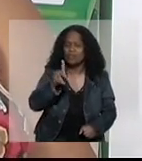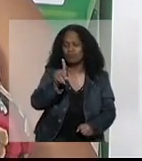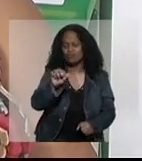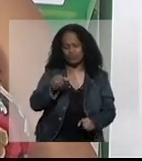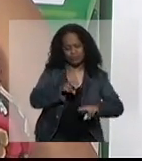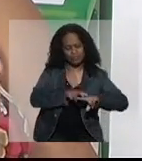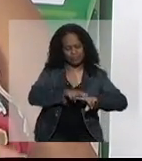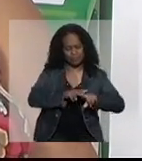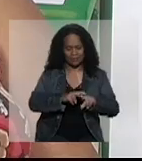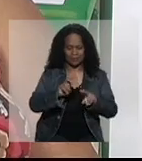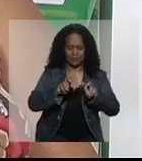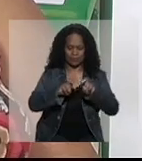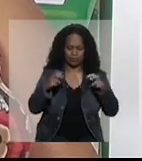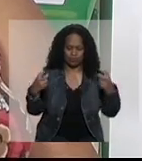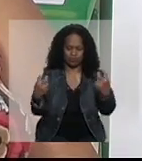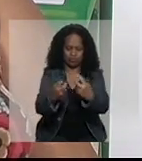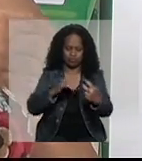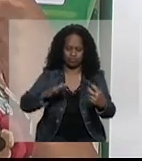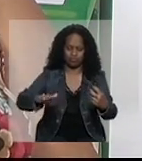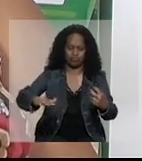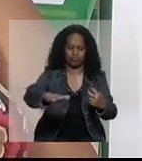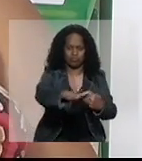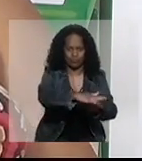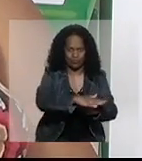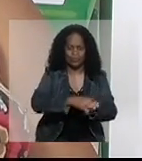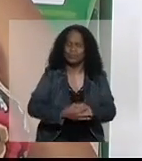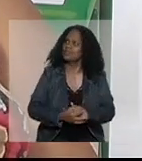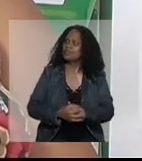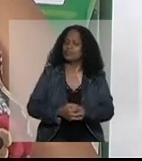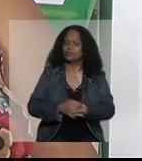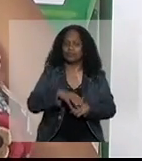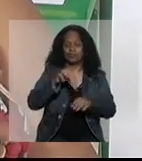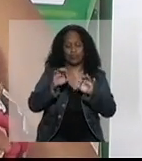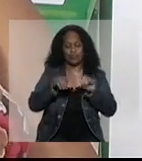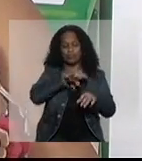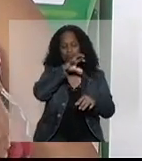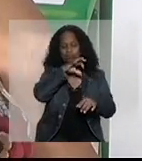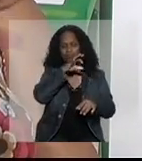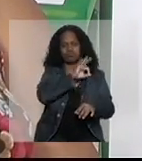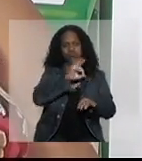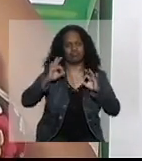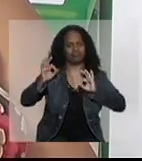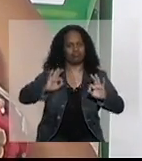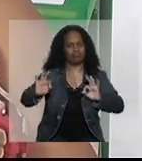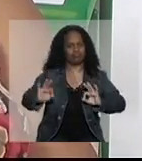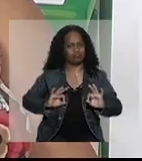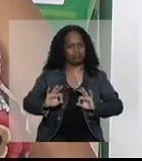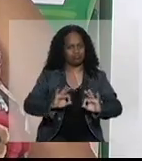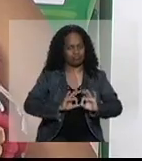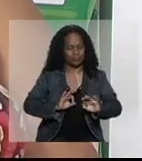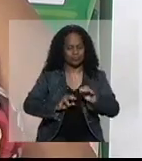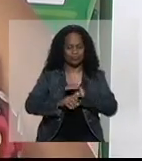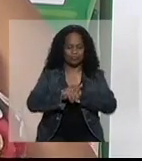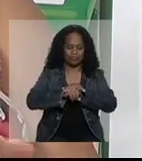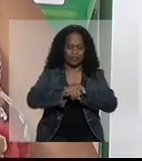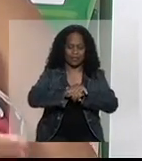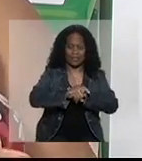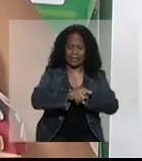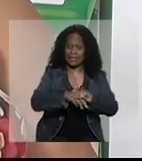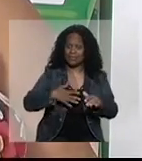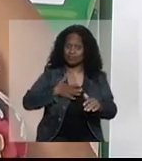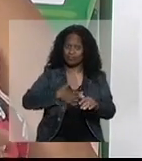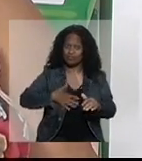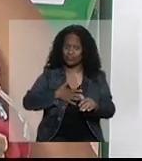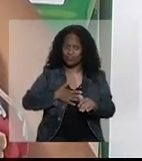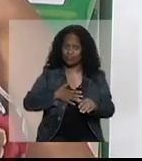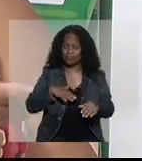que um dia eu estava contando uma criança, porque a onça engana, a tartaruga engana a onça inventando uma história. E eu achava o